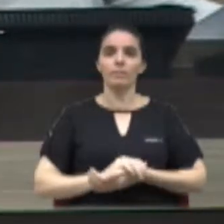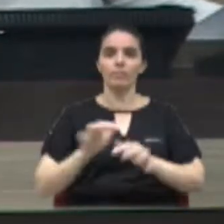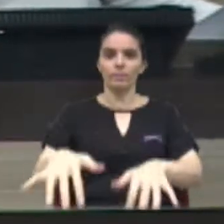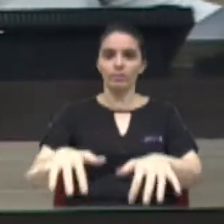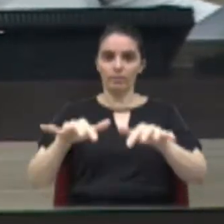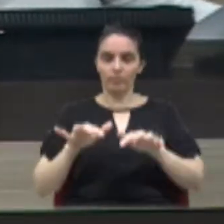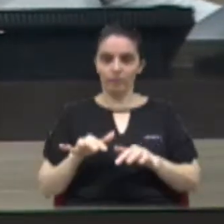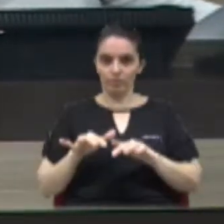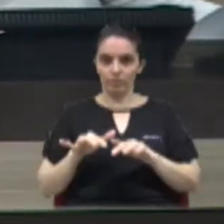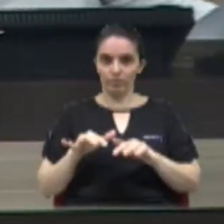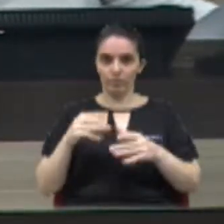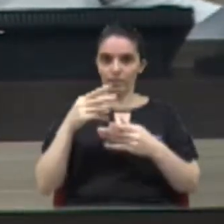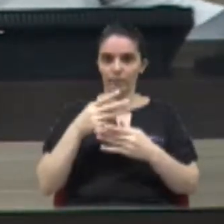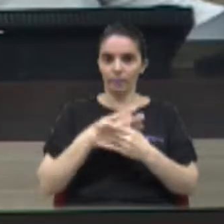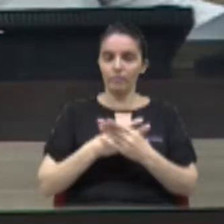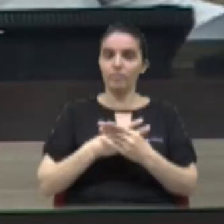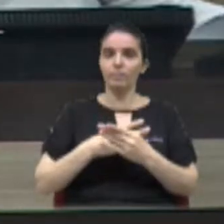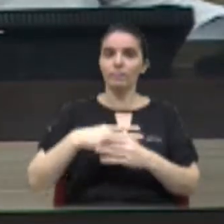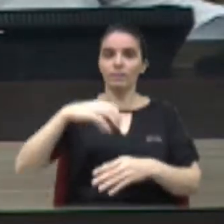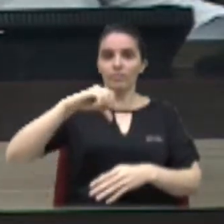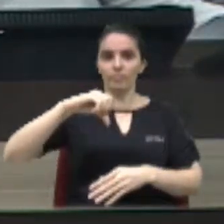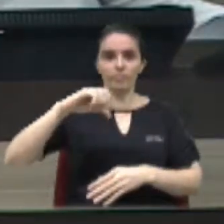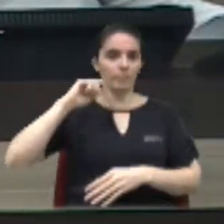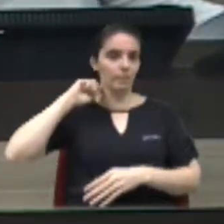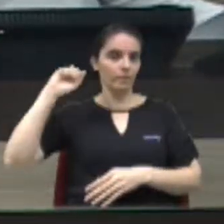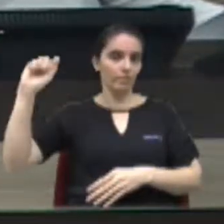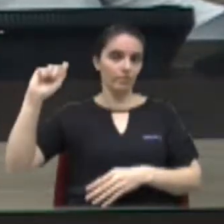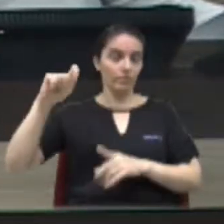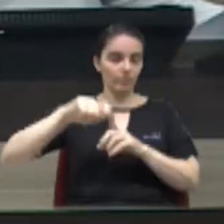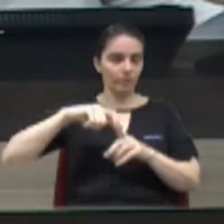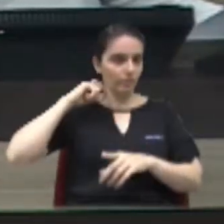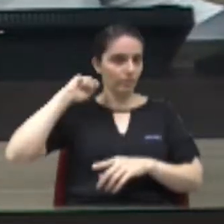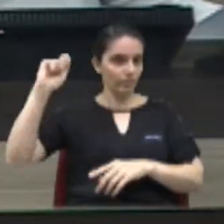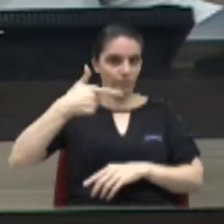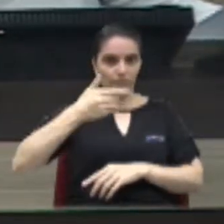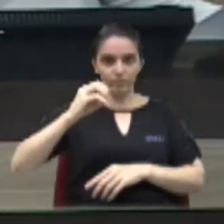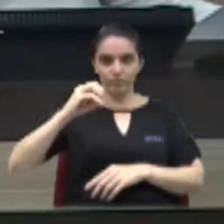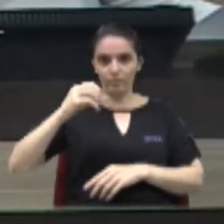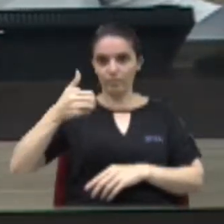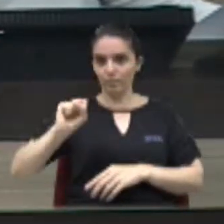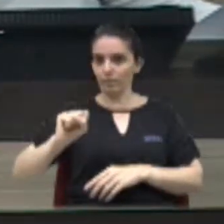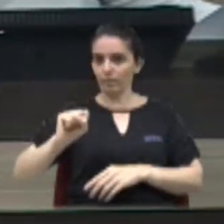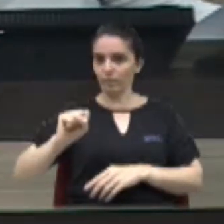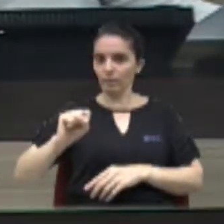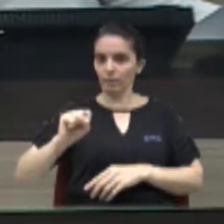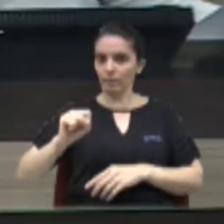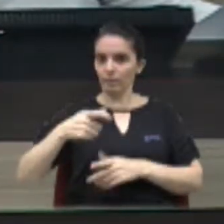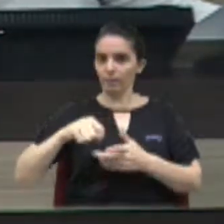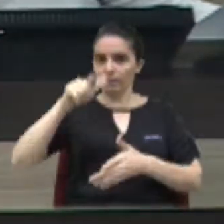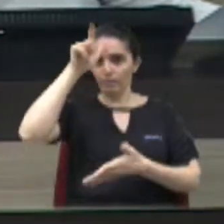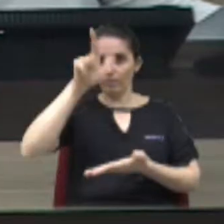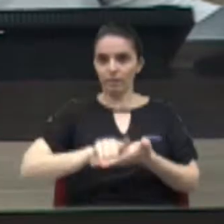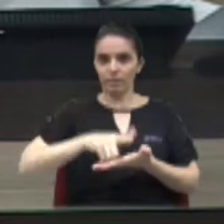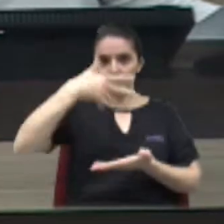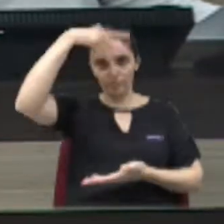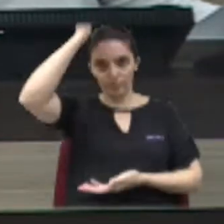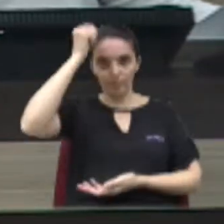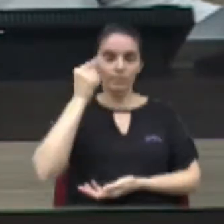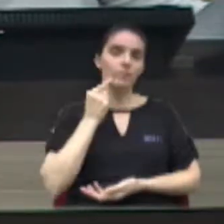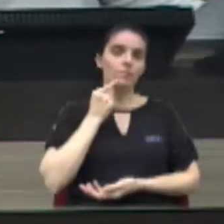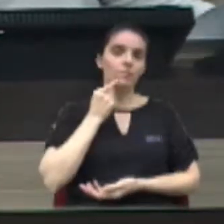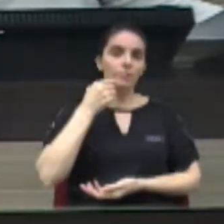Plenário, vereador Vitório Bortolã, aos 9 de abril de 2018, segue assinado pelos líderes Antônio Franco de Moraes, Cleiton Aparecido da